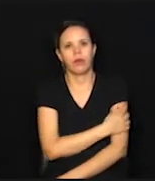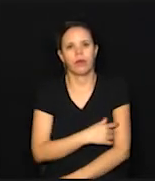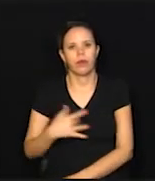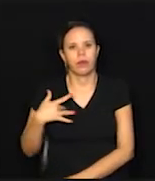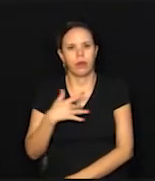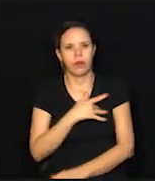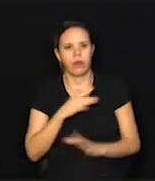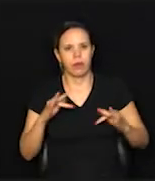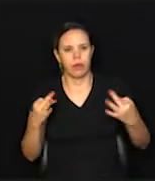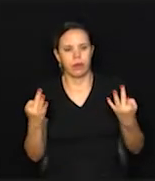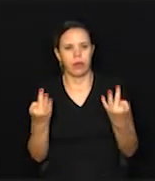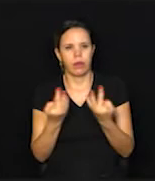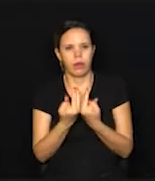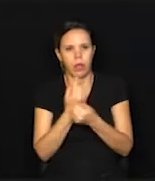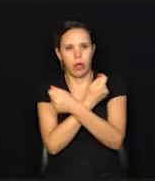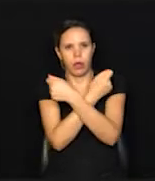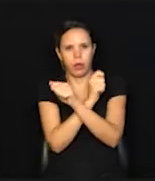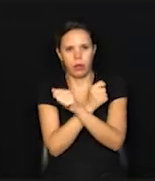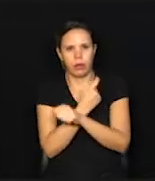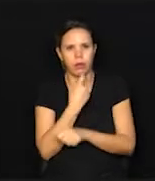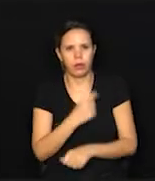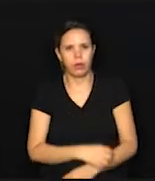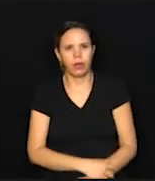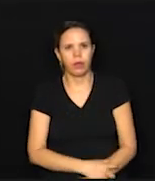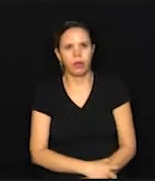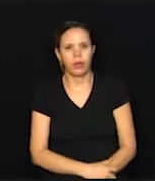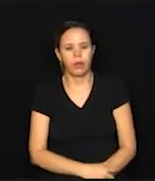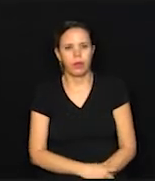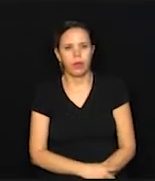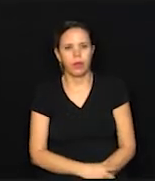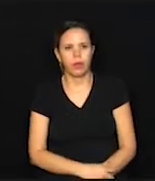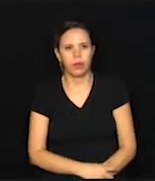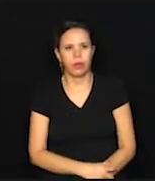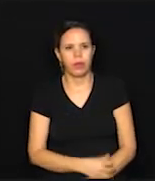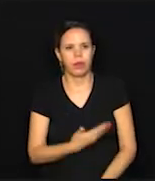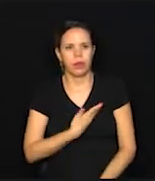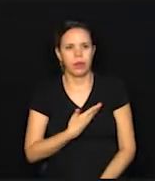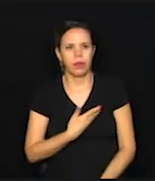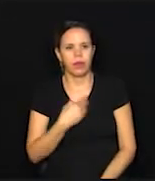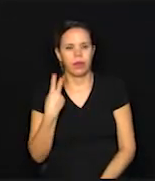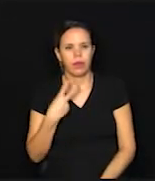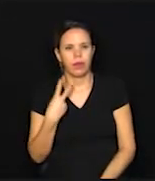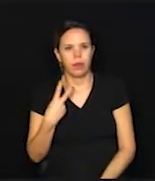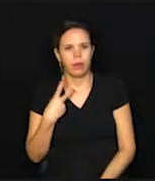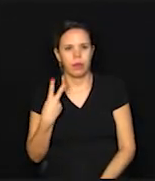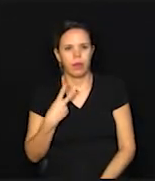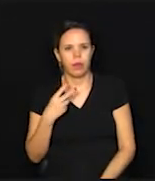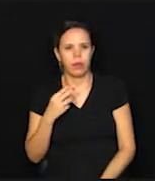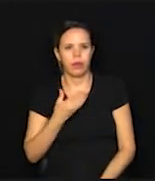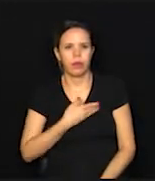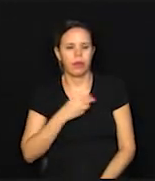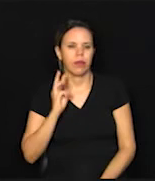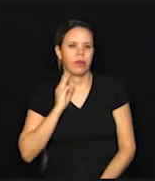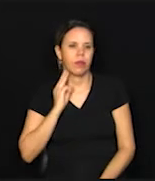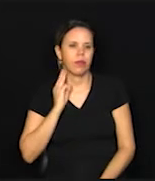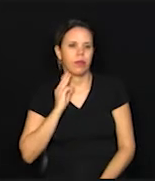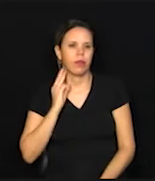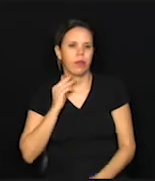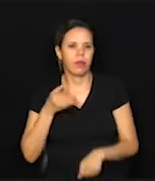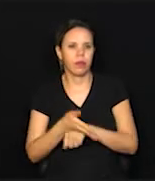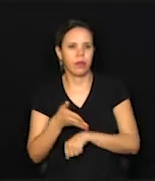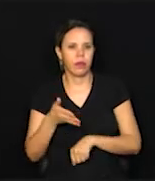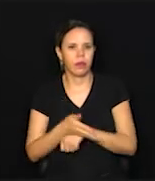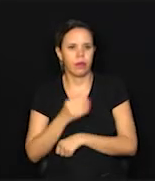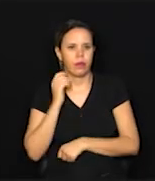família da PUC de Campinas. Meu querido amigo, o vereador Cecílio Santos, que também faz parte